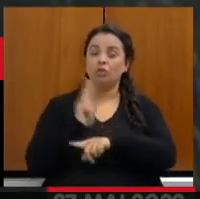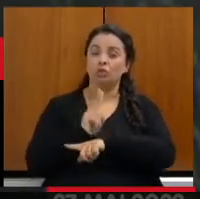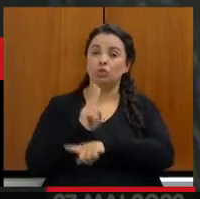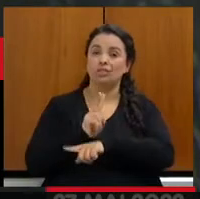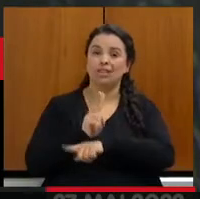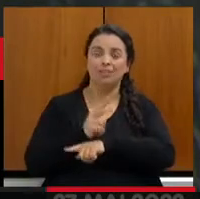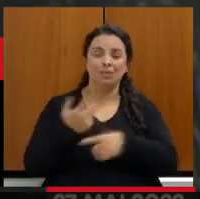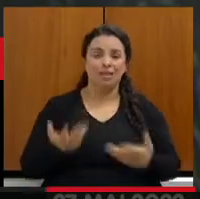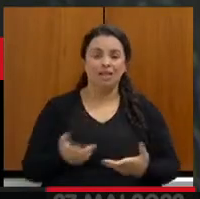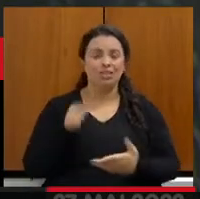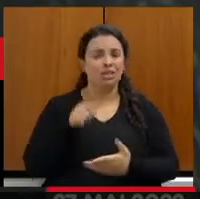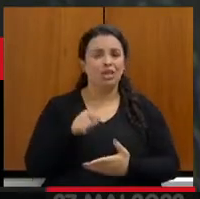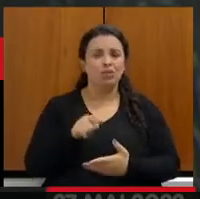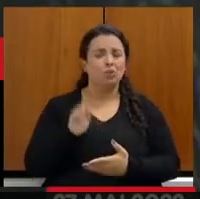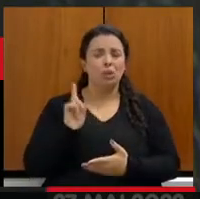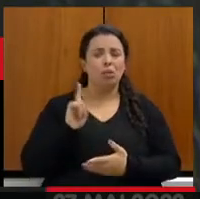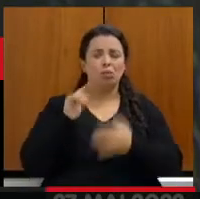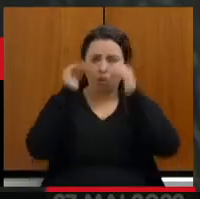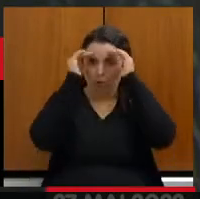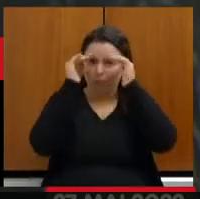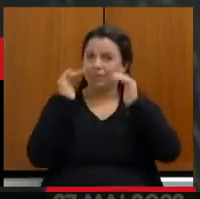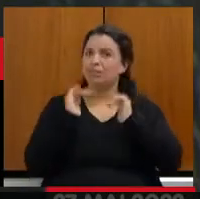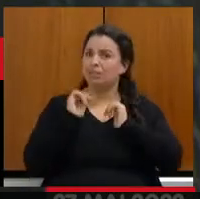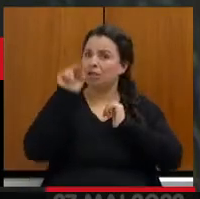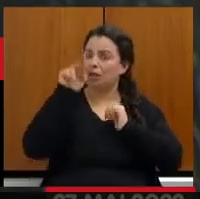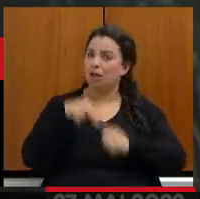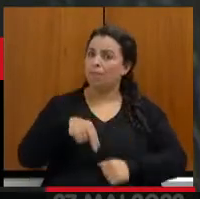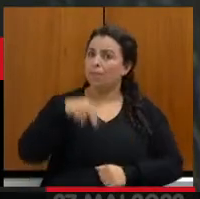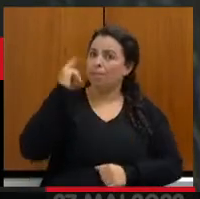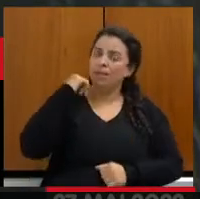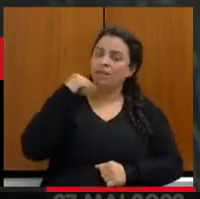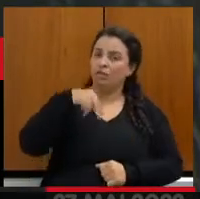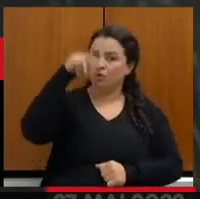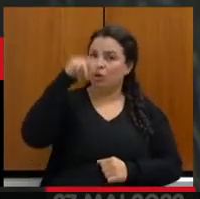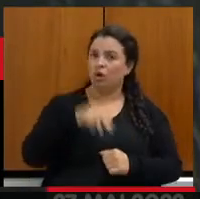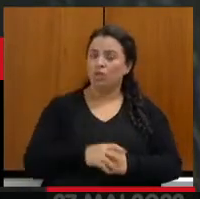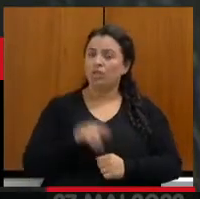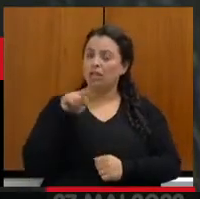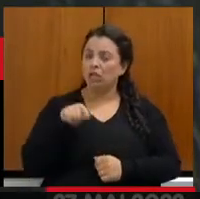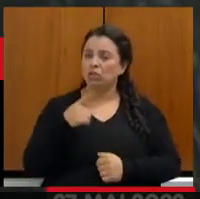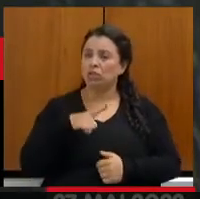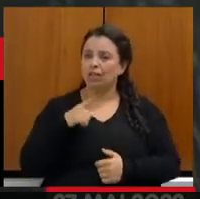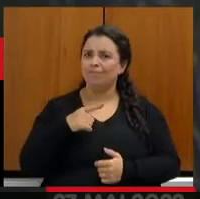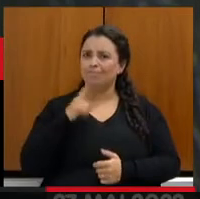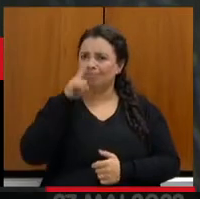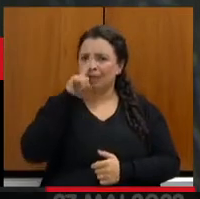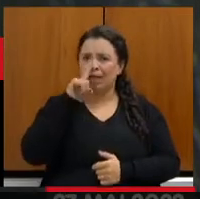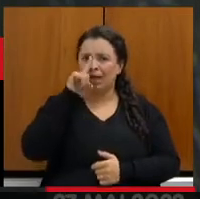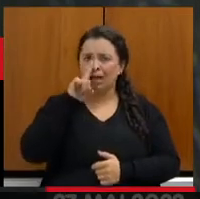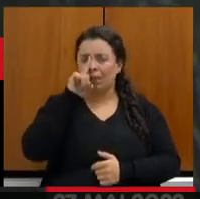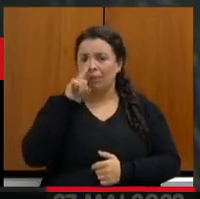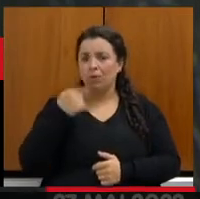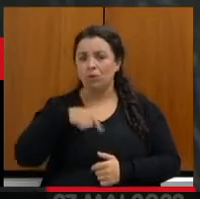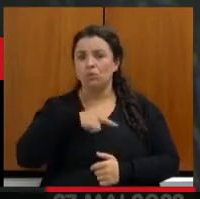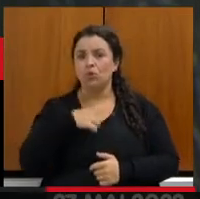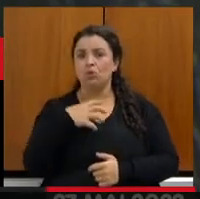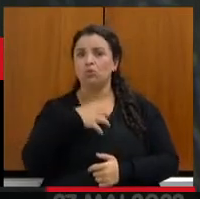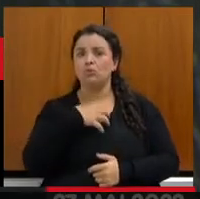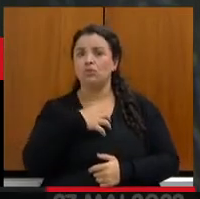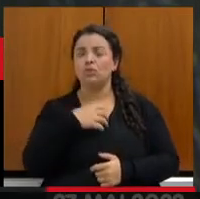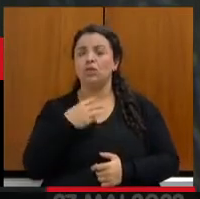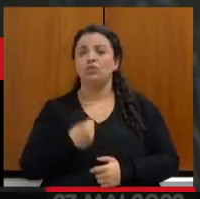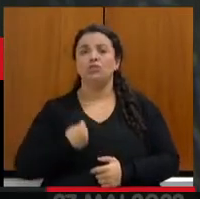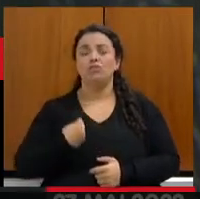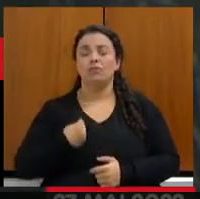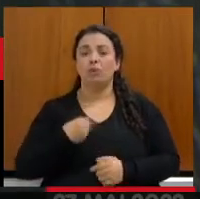tem sido levado em conta do norte de Minas e isso tem ameaçado o Nossa forma de viver o projeto agroecológico nosso está